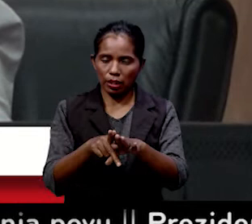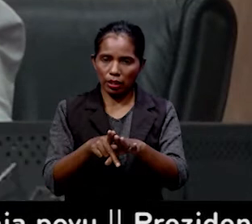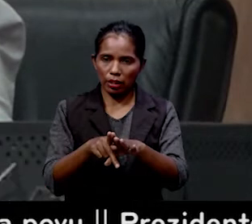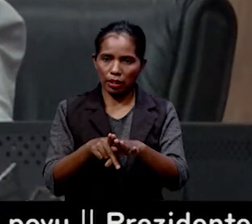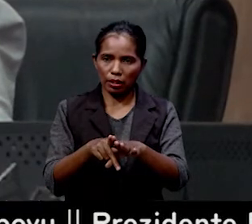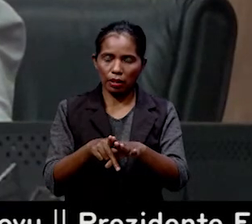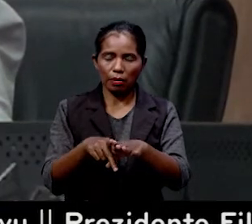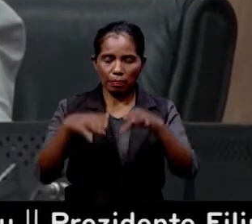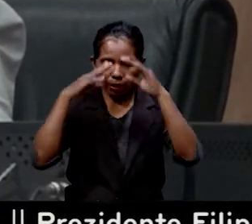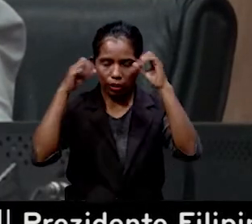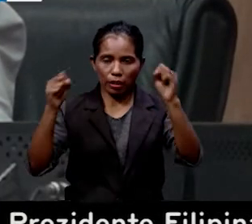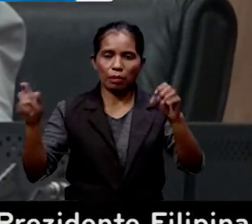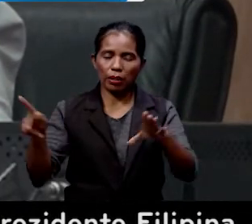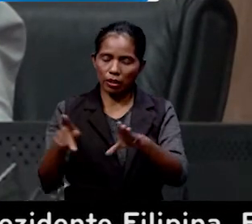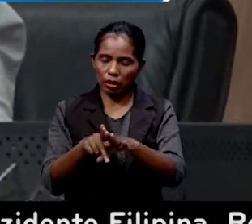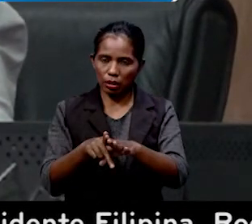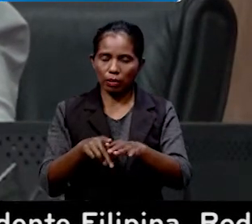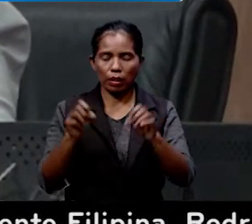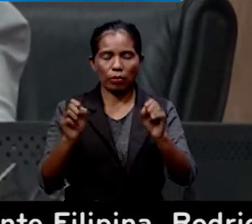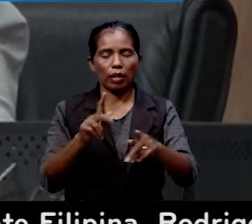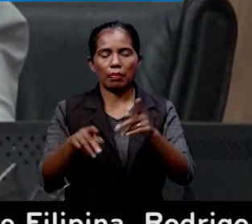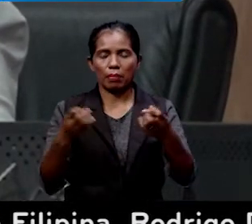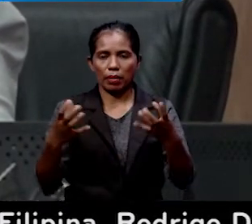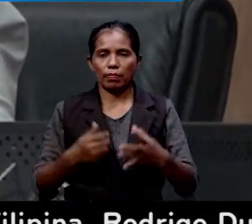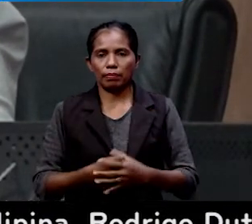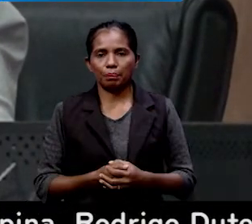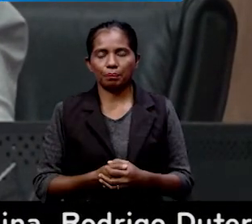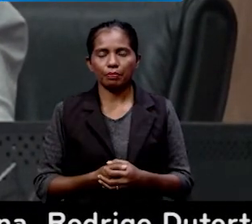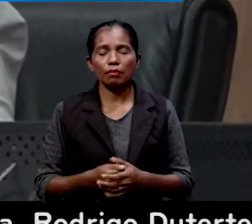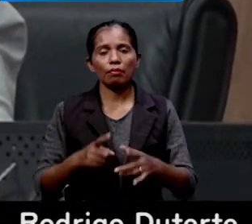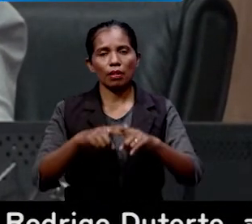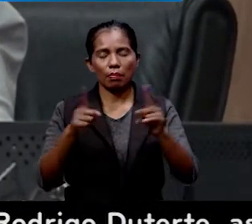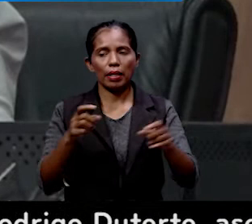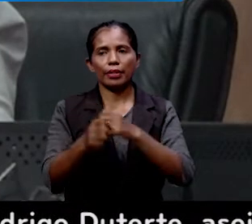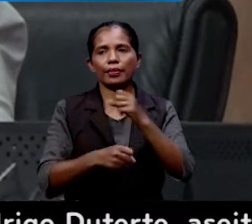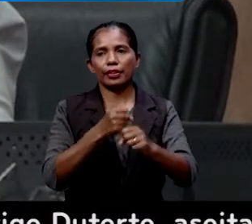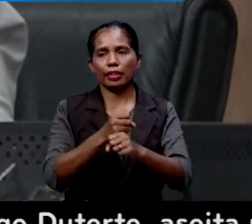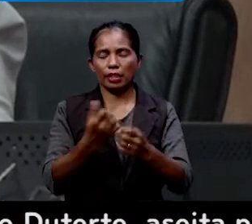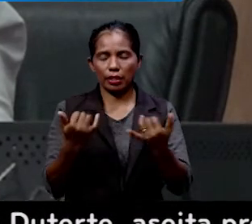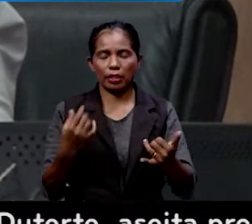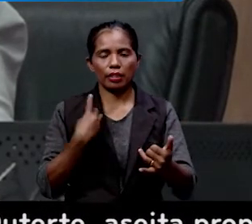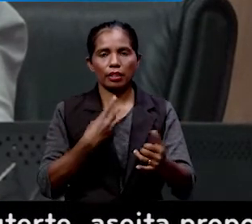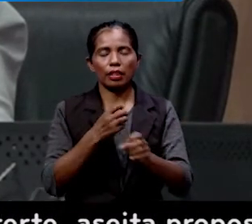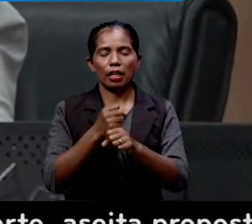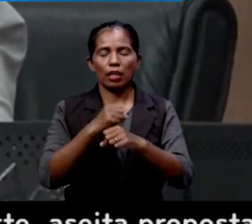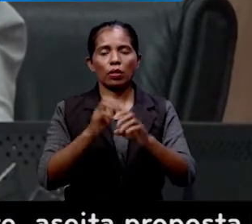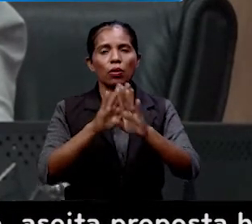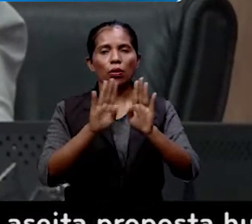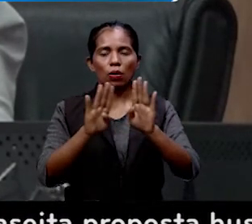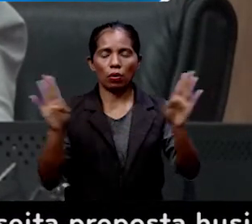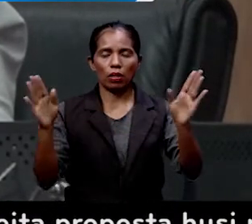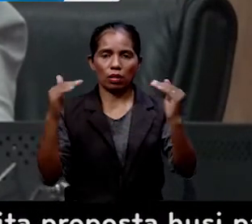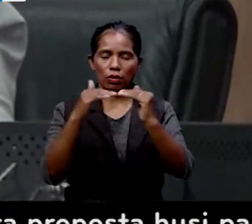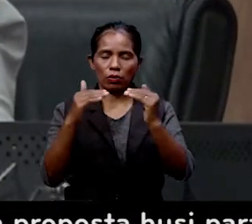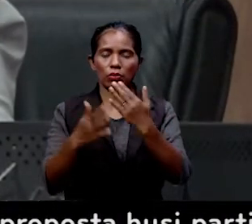República, no convidado de honra, Sira. Mãe, beba, tinankotuk, ita hallo, seção abertura, simples